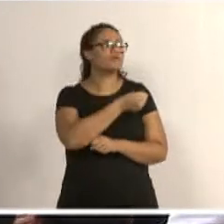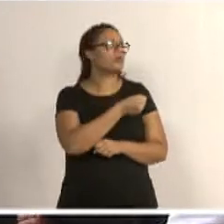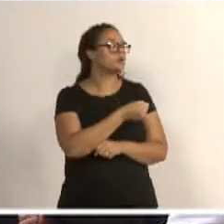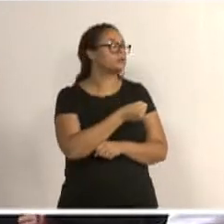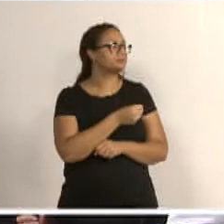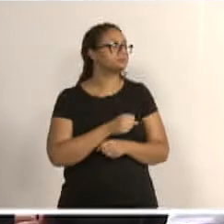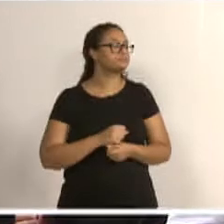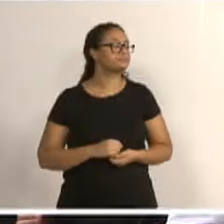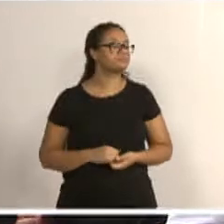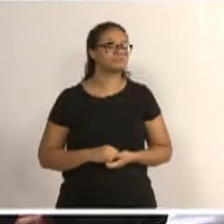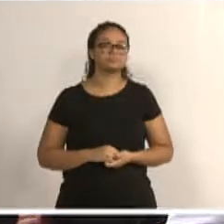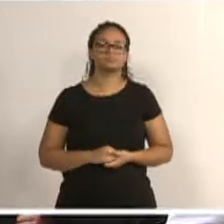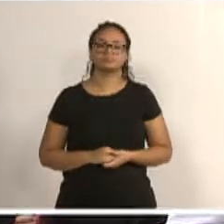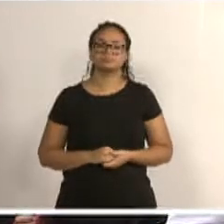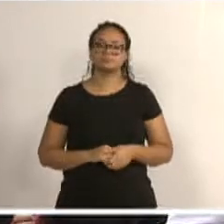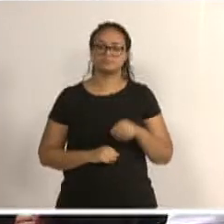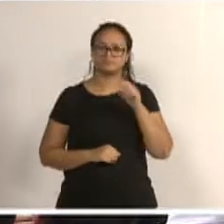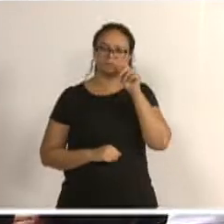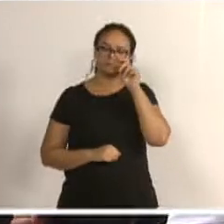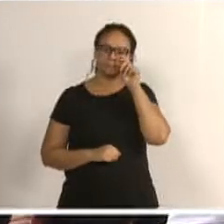responder?